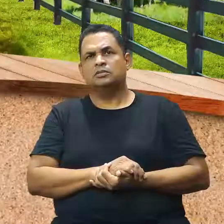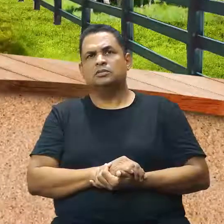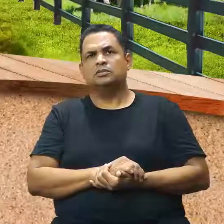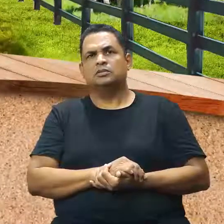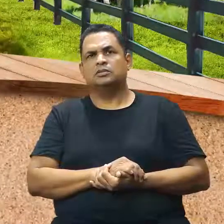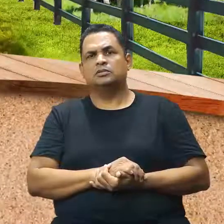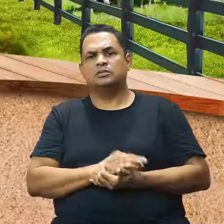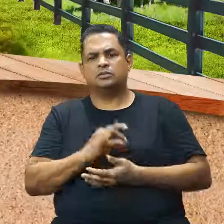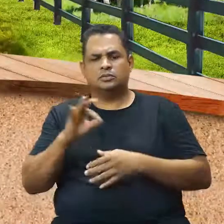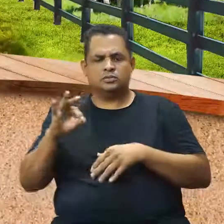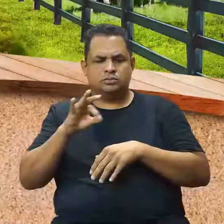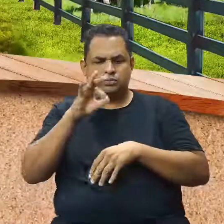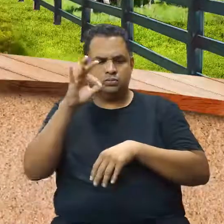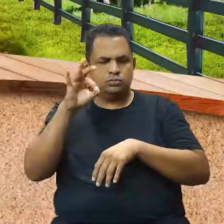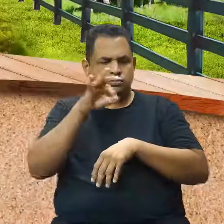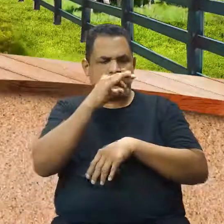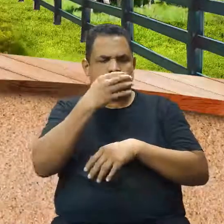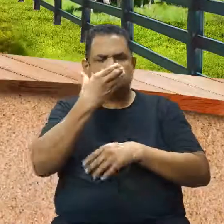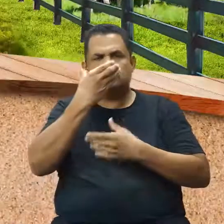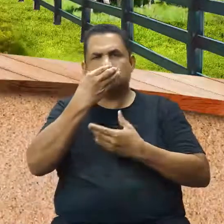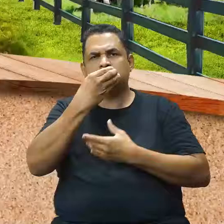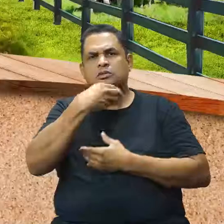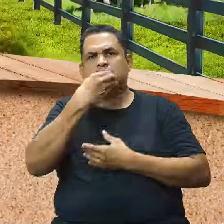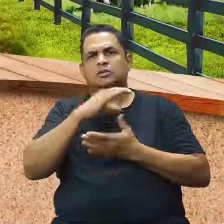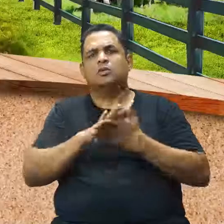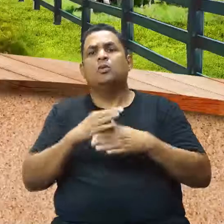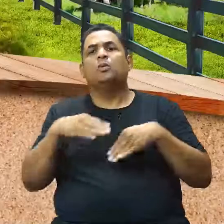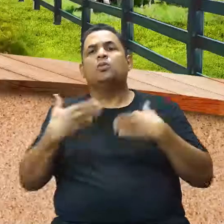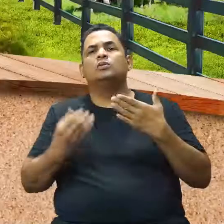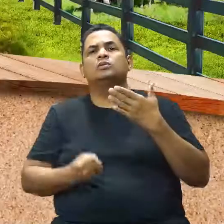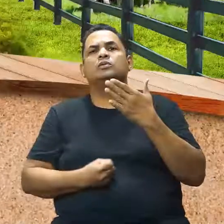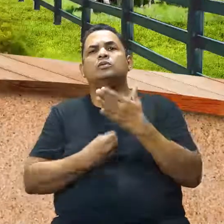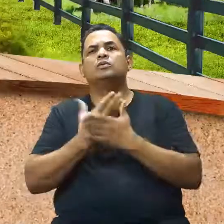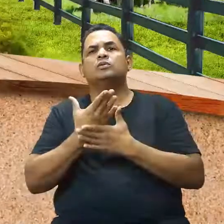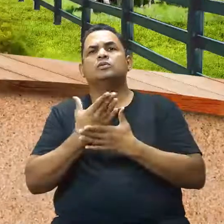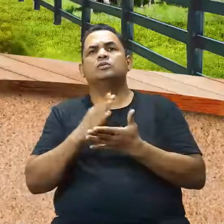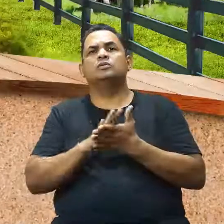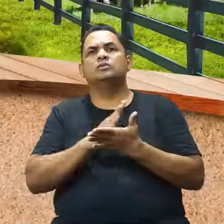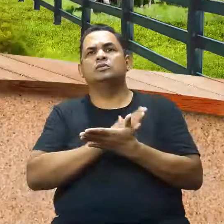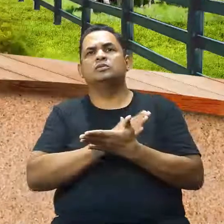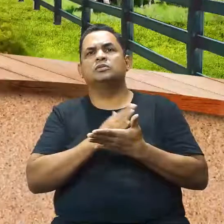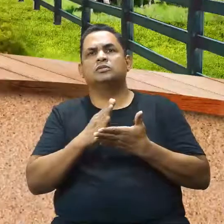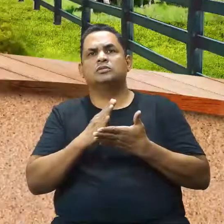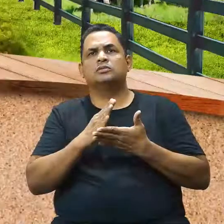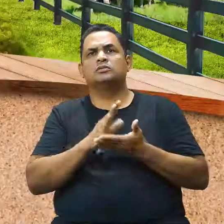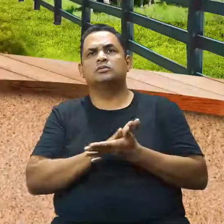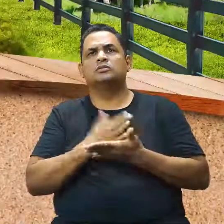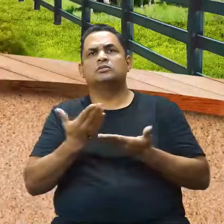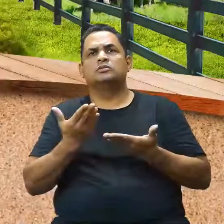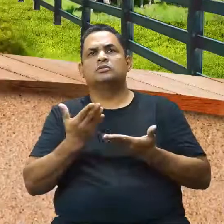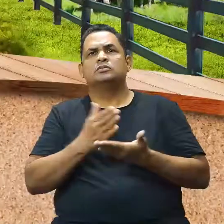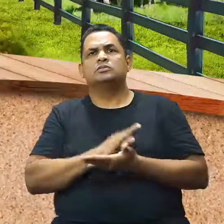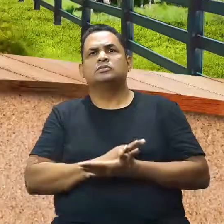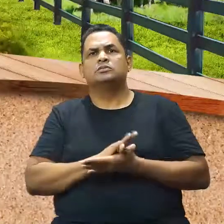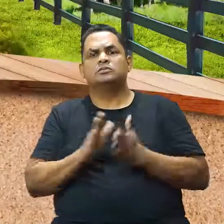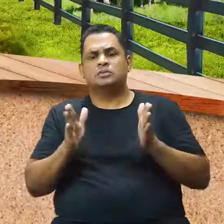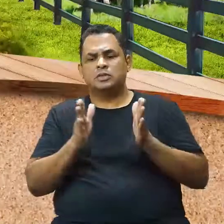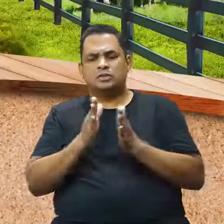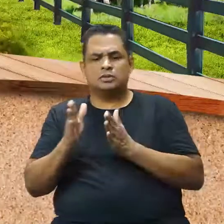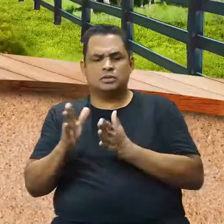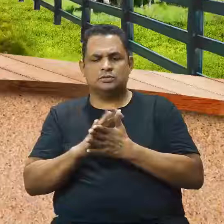A mosca da fruta. Quando é que ela aparece, professor? Quando está no início da produção que a gente chama época